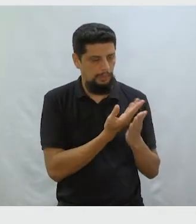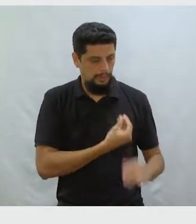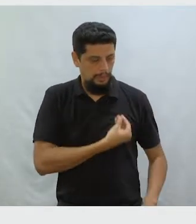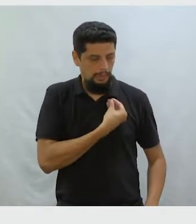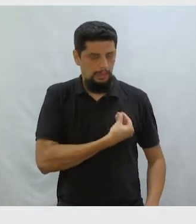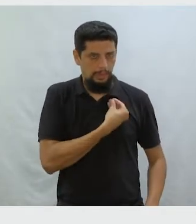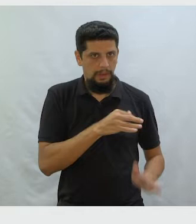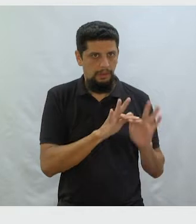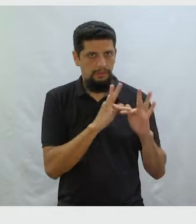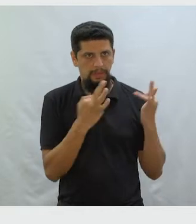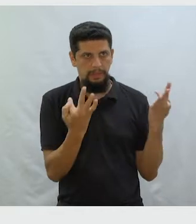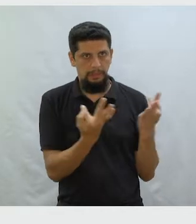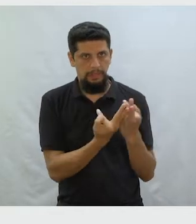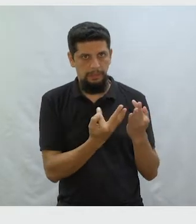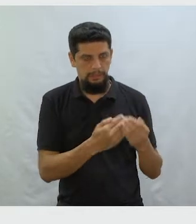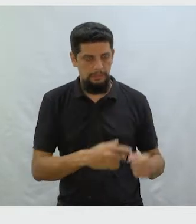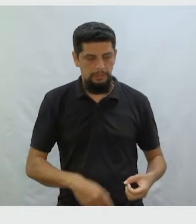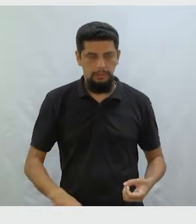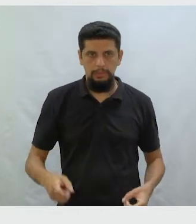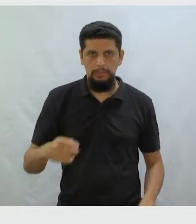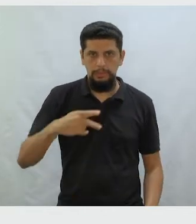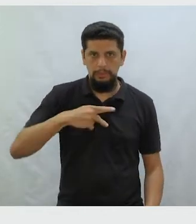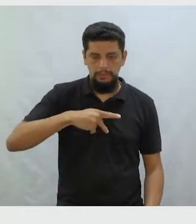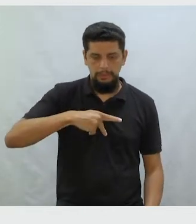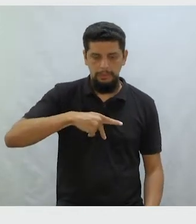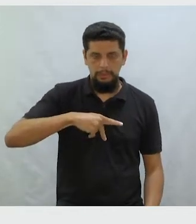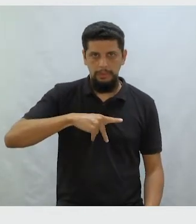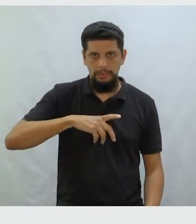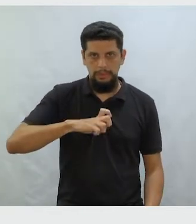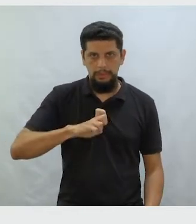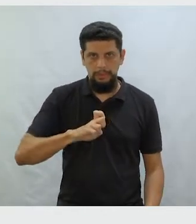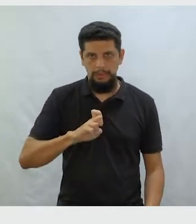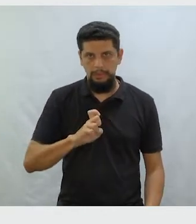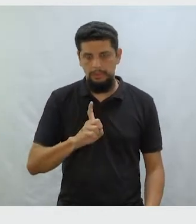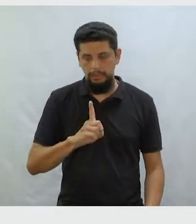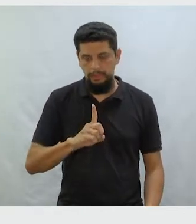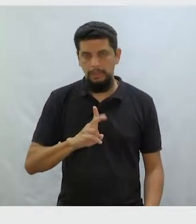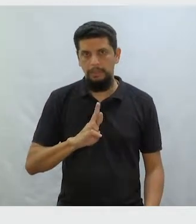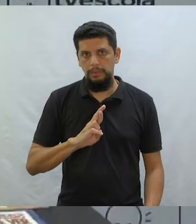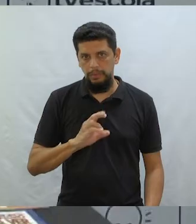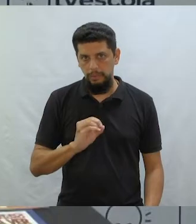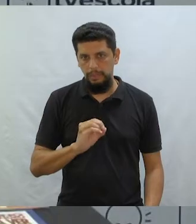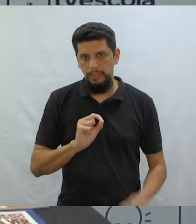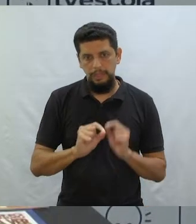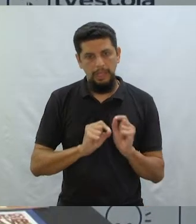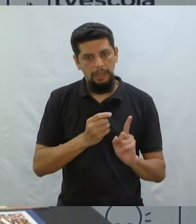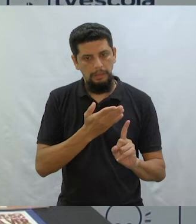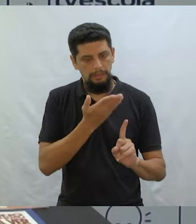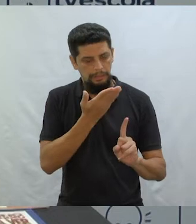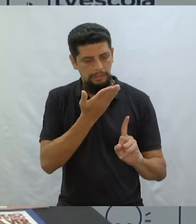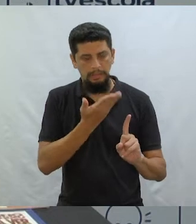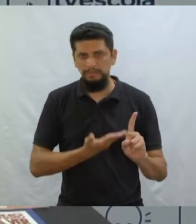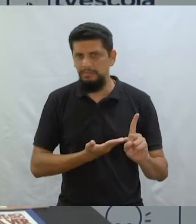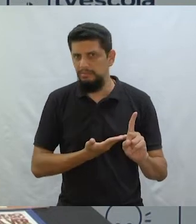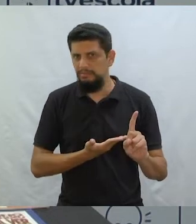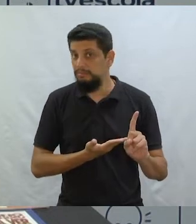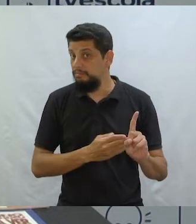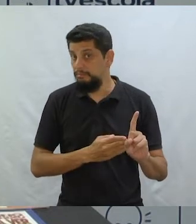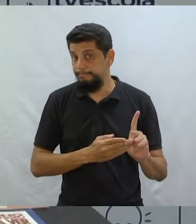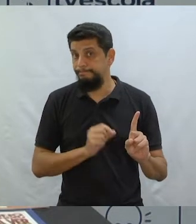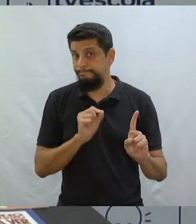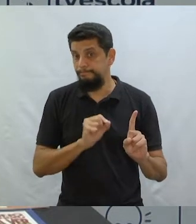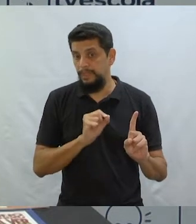morando a família do Pedrinho então aqui quem é esse nosso personagem